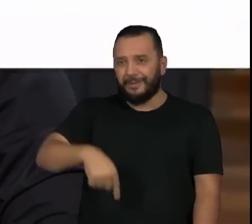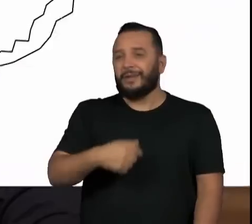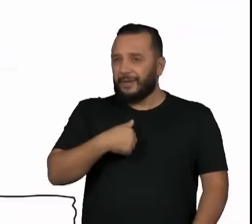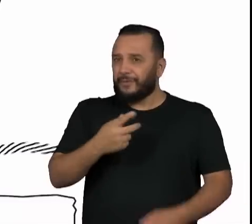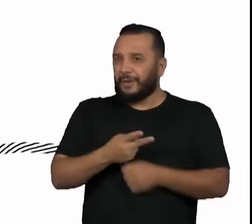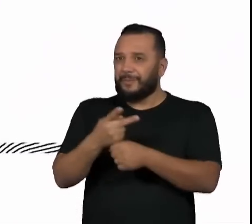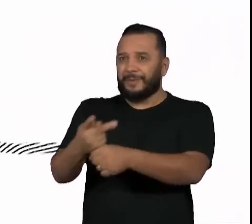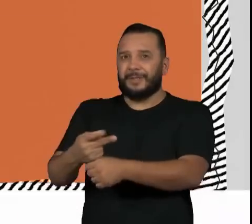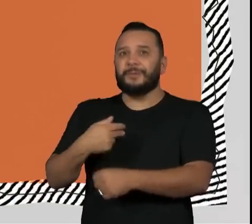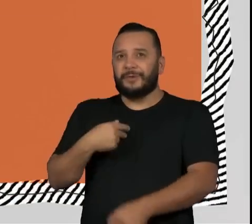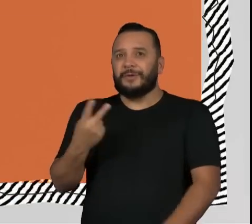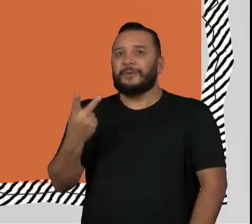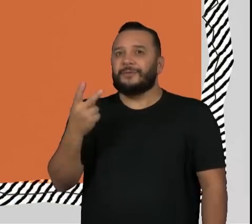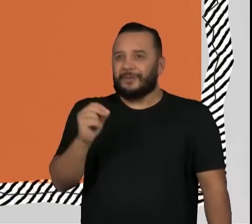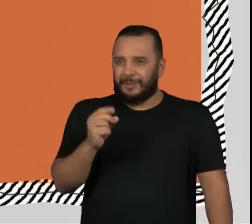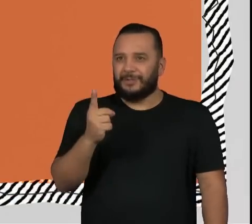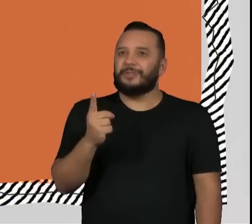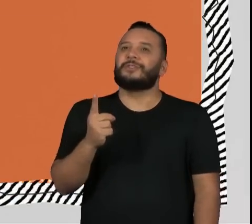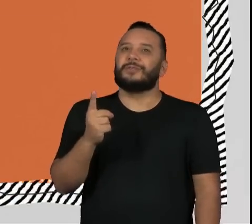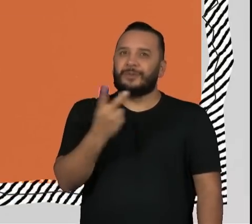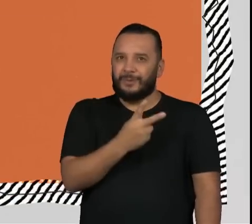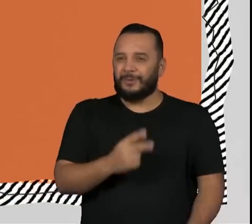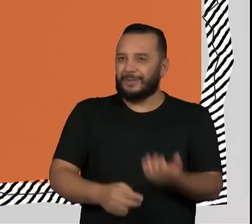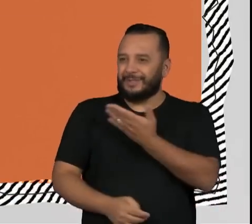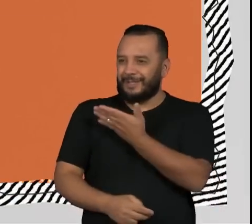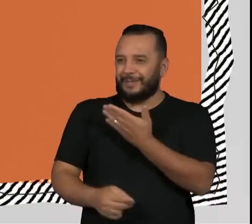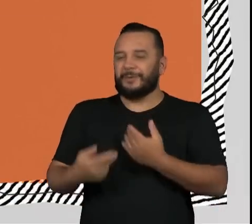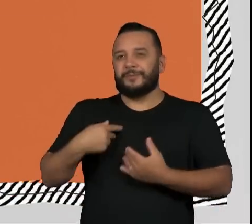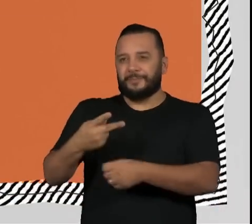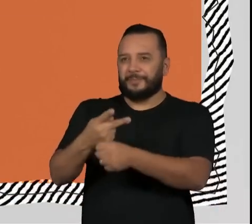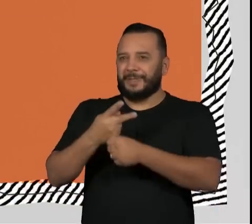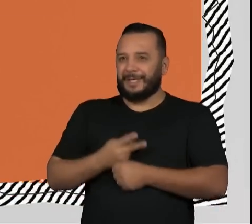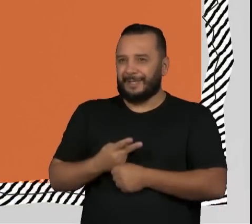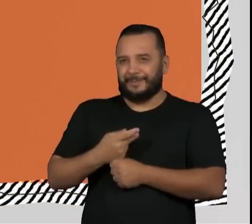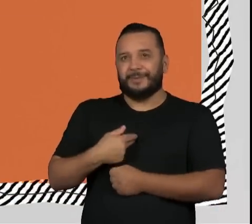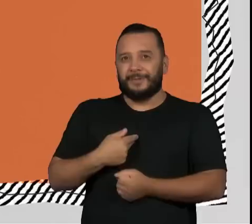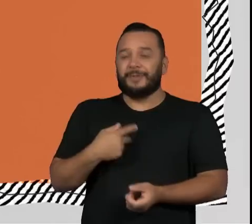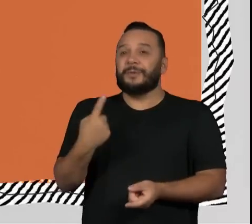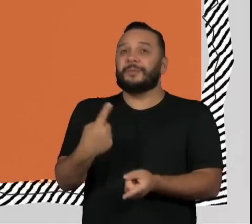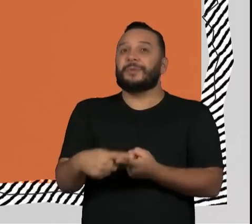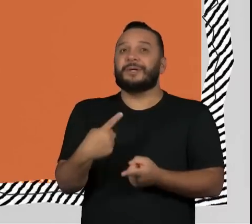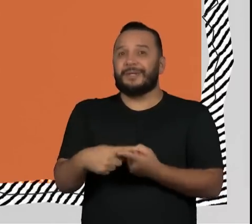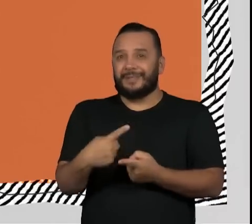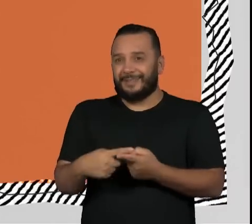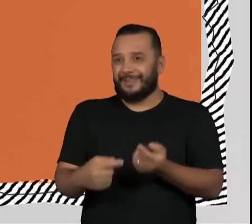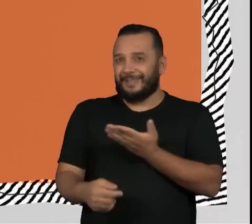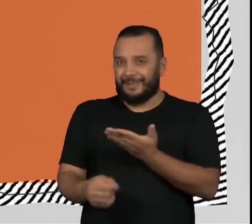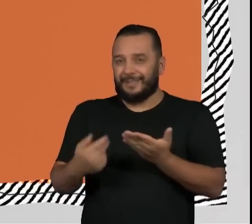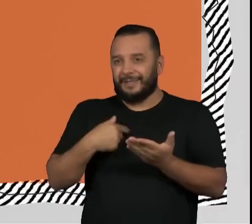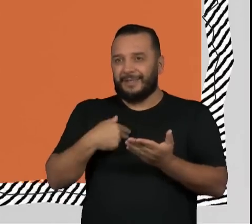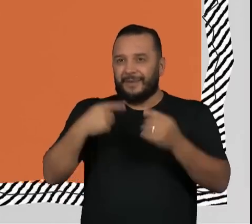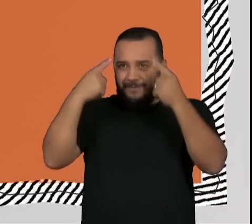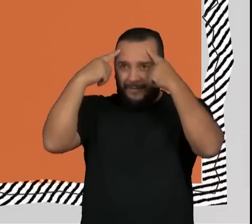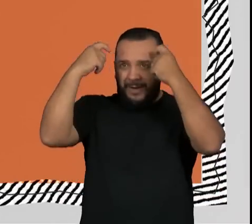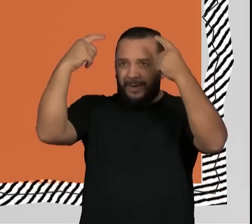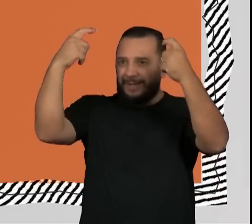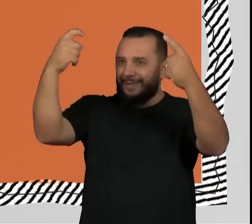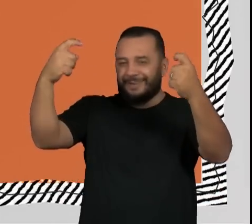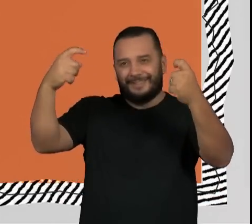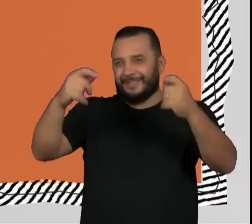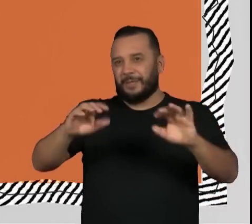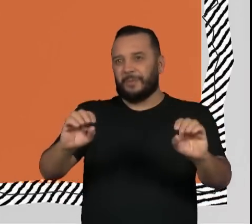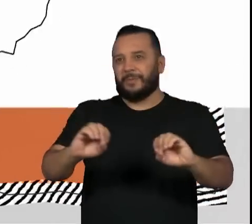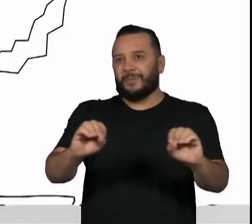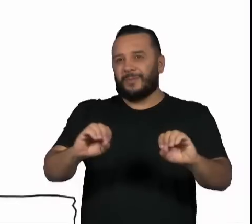condecorá-lo. Em 2012, eu recebi uma condecoração da Rainha Elizabeth pelos serviços prestados para eliminar a violência na doma de cavalos. E